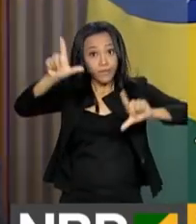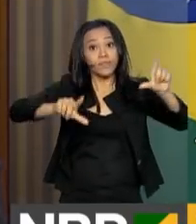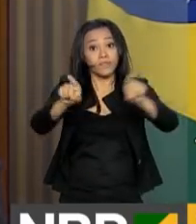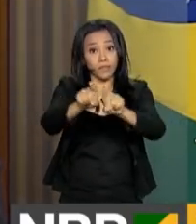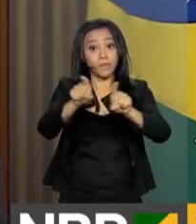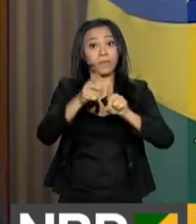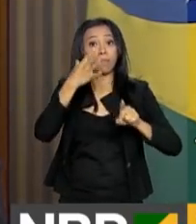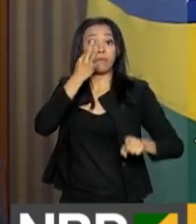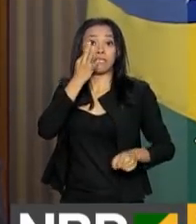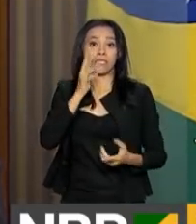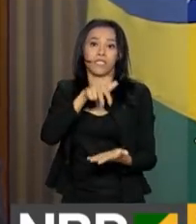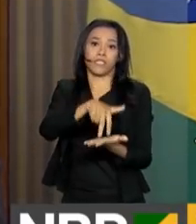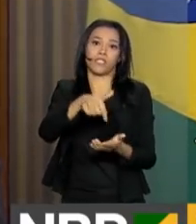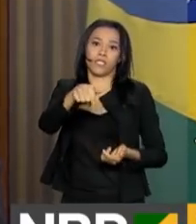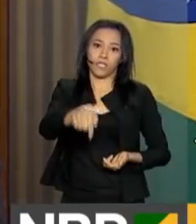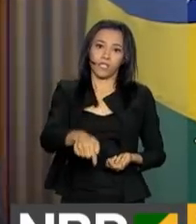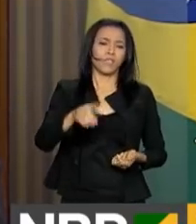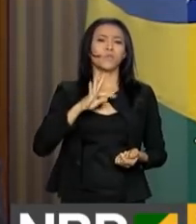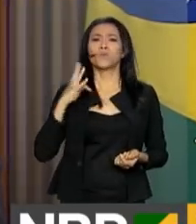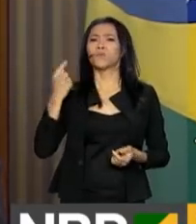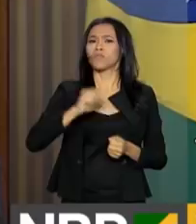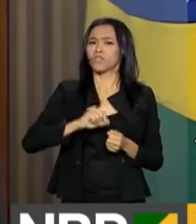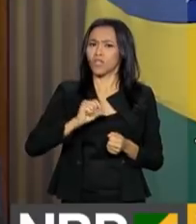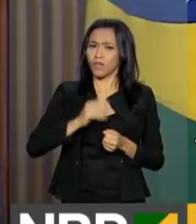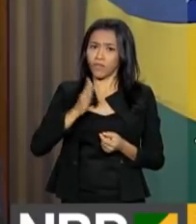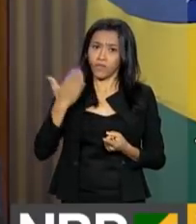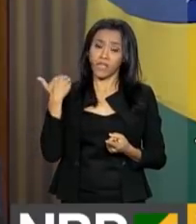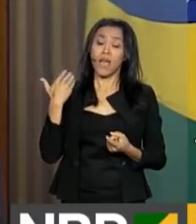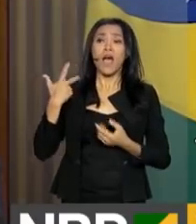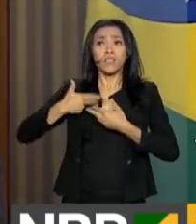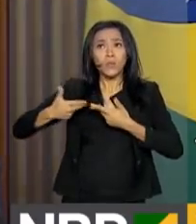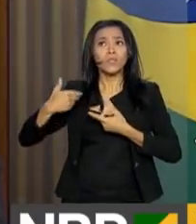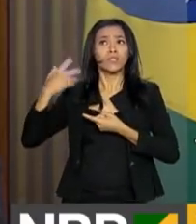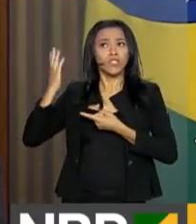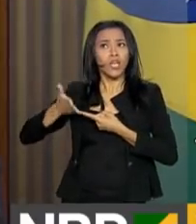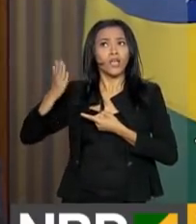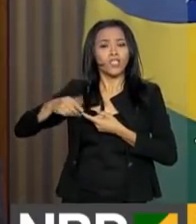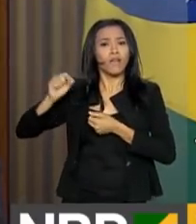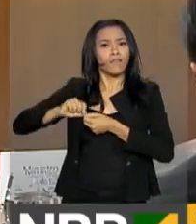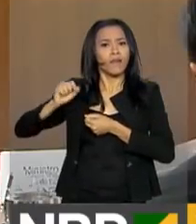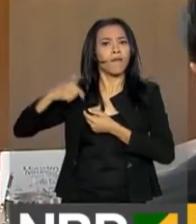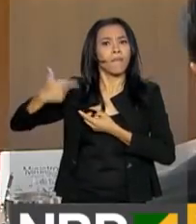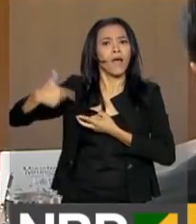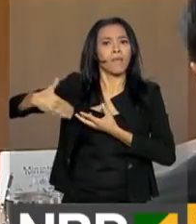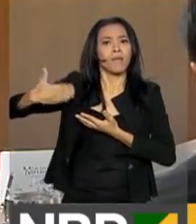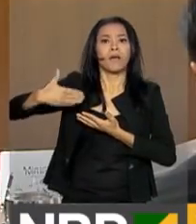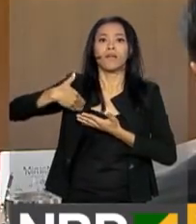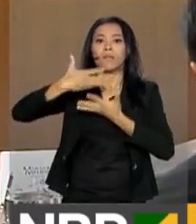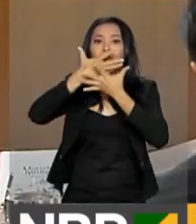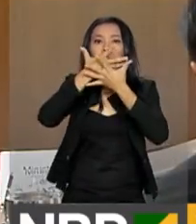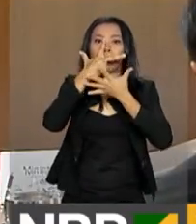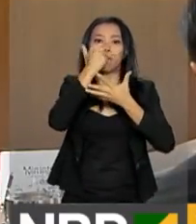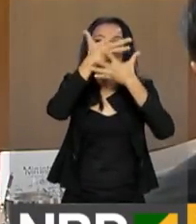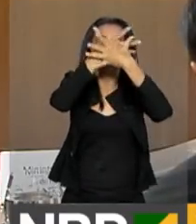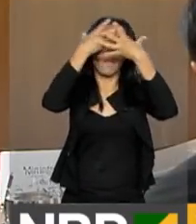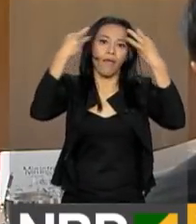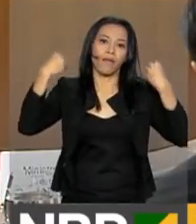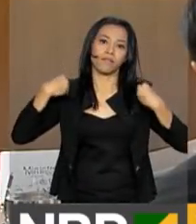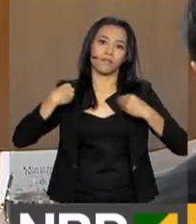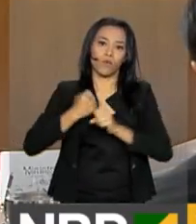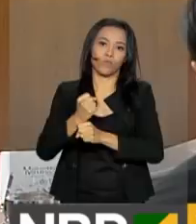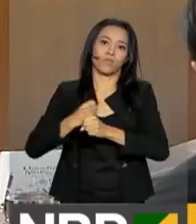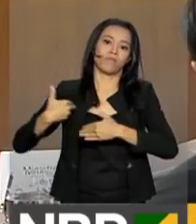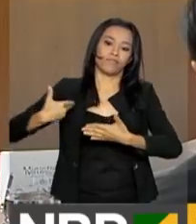né tudo aquilo que foi feito porque as coisas vão sendo realizadas e vão sendo esquecidas ao longo do tempo então é claro